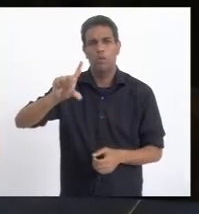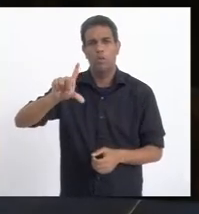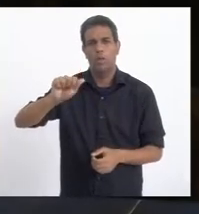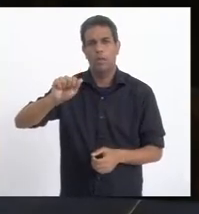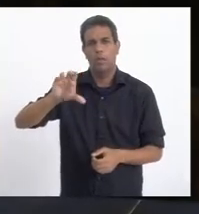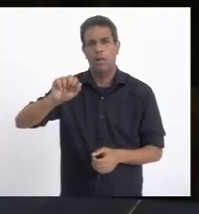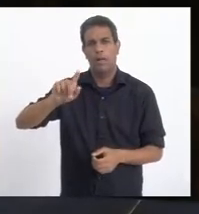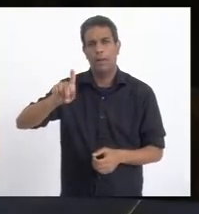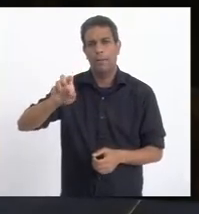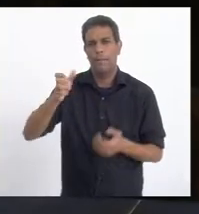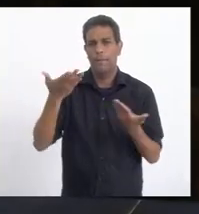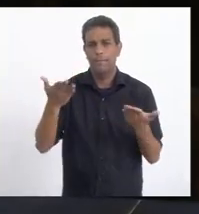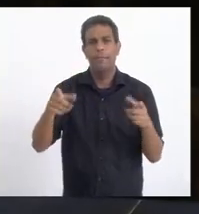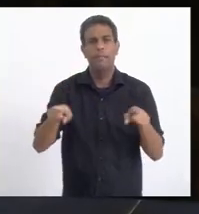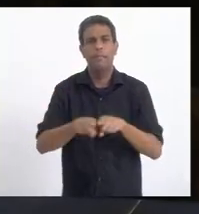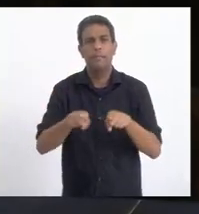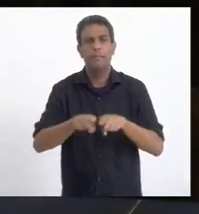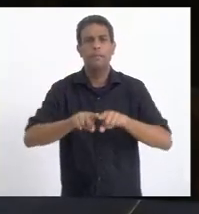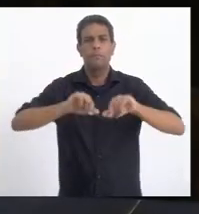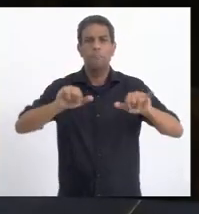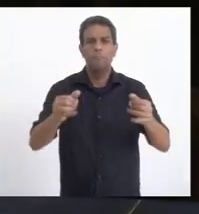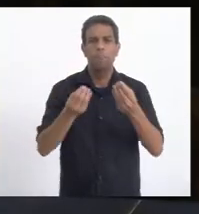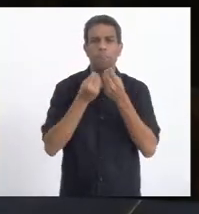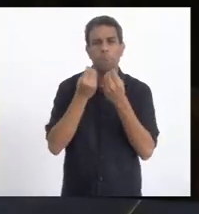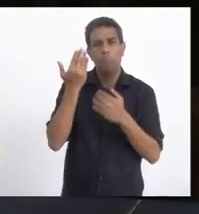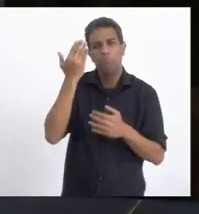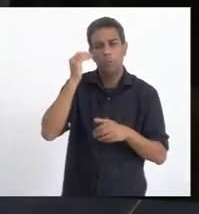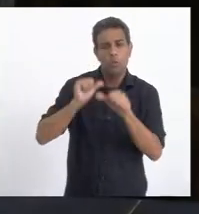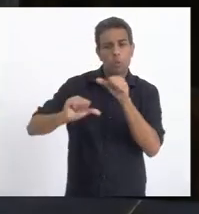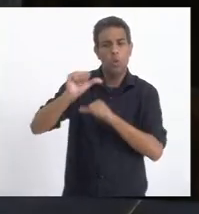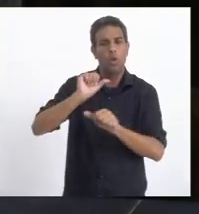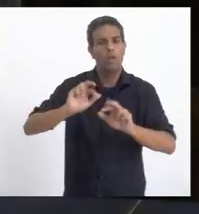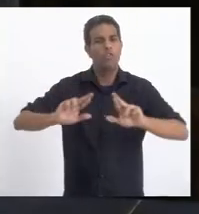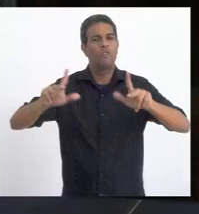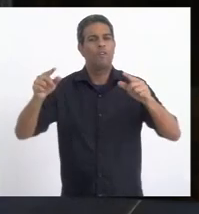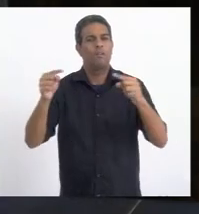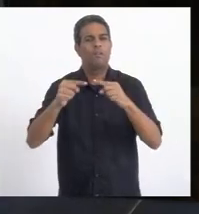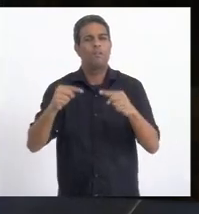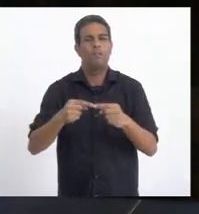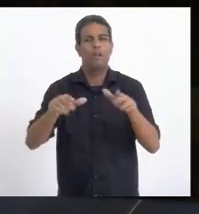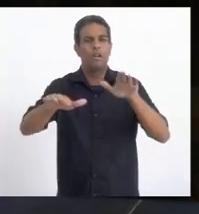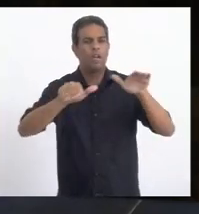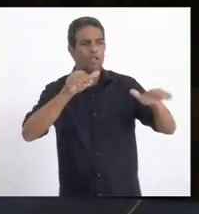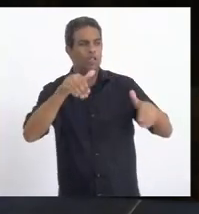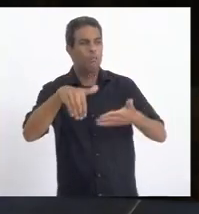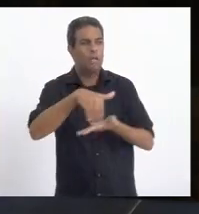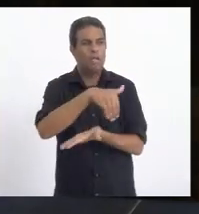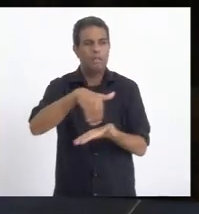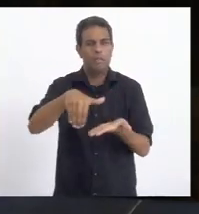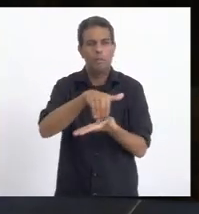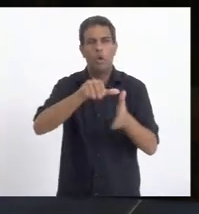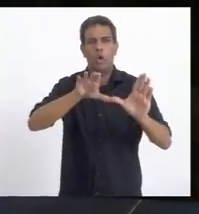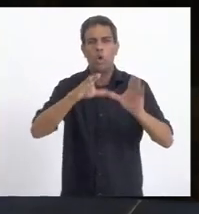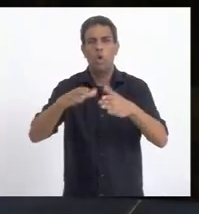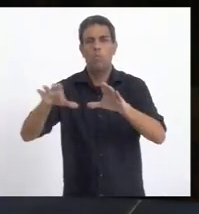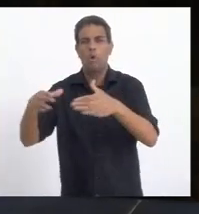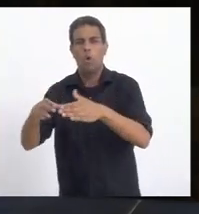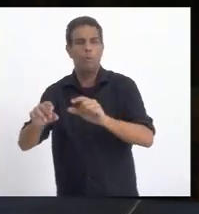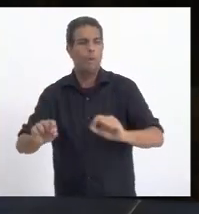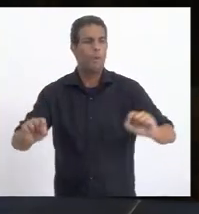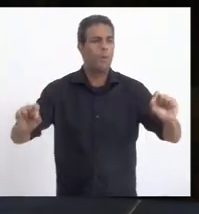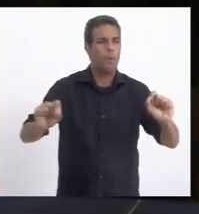equoterapia e dali acho que ele teve um outro entendimento que chamou os secretários de polícia militar e corpo bombeiros